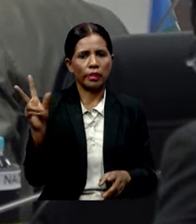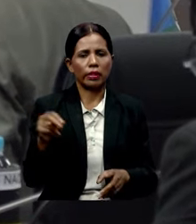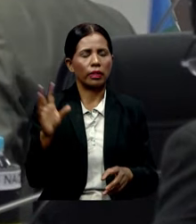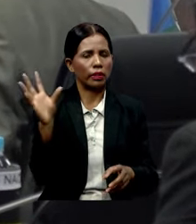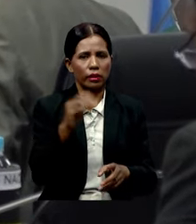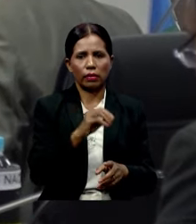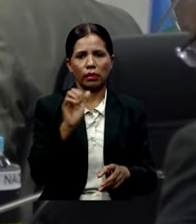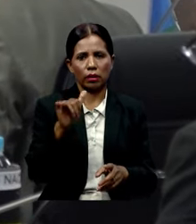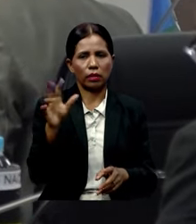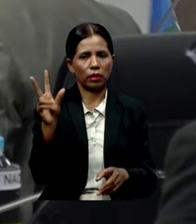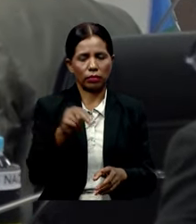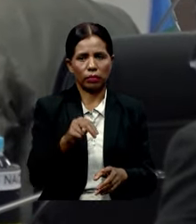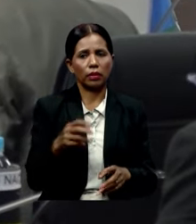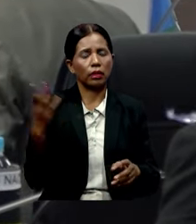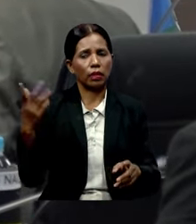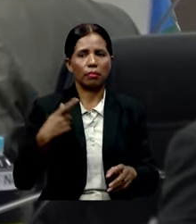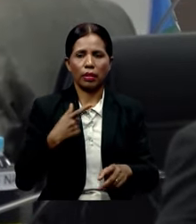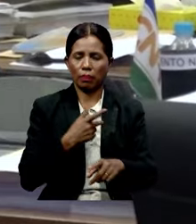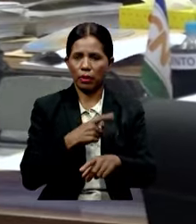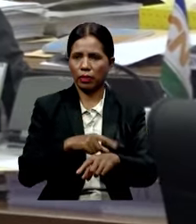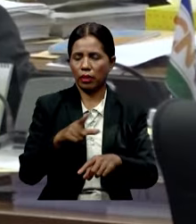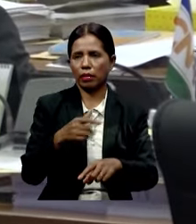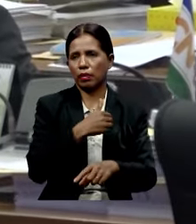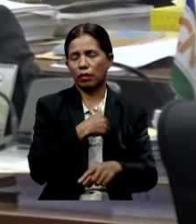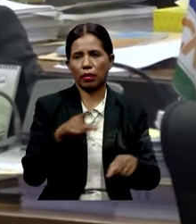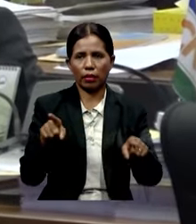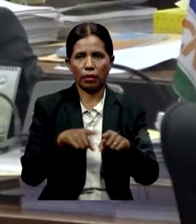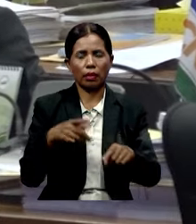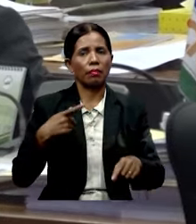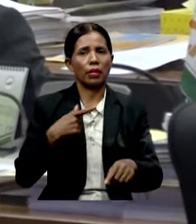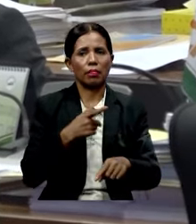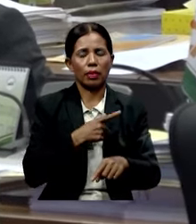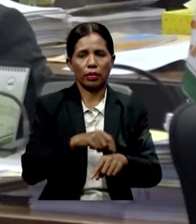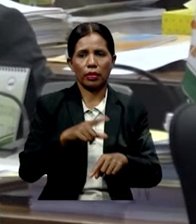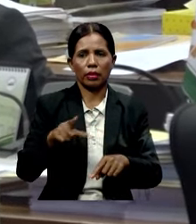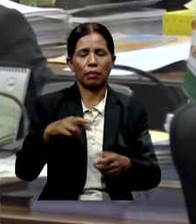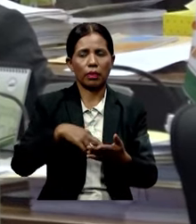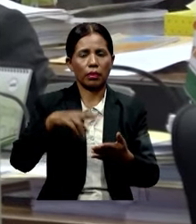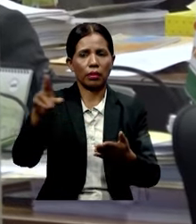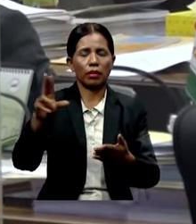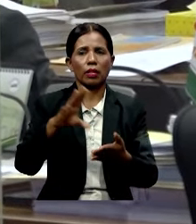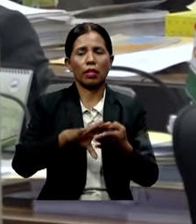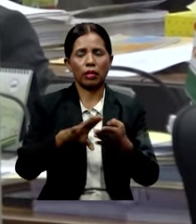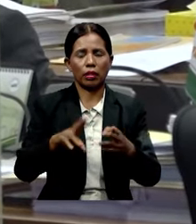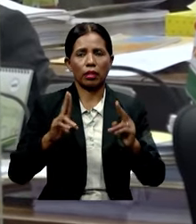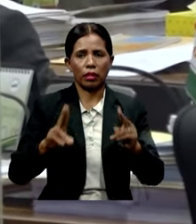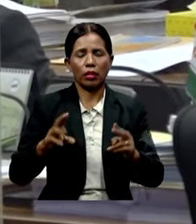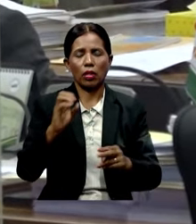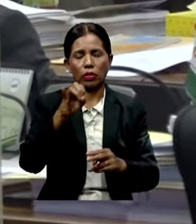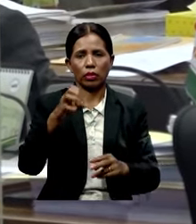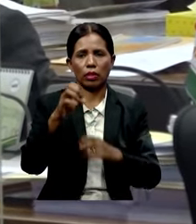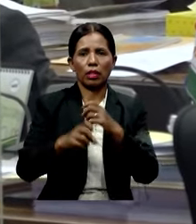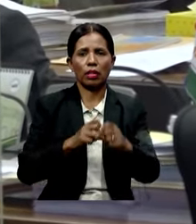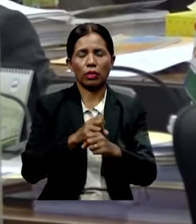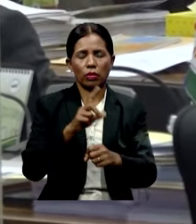vê durante nem o parlamento se dá o que já botida nessa né mas que não é parlamento nacional consegue provar na pedido urgência para orçamento geral do estado